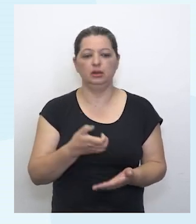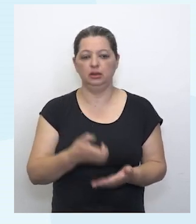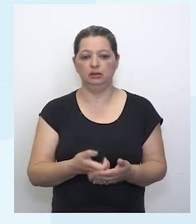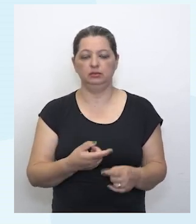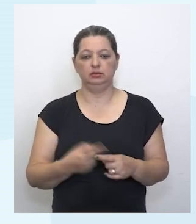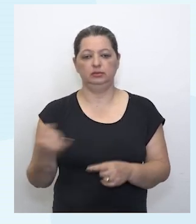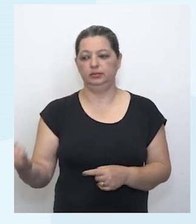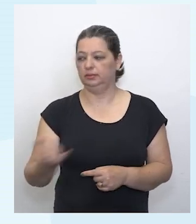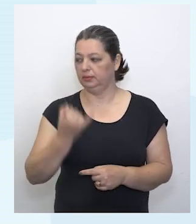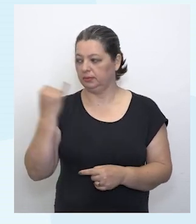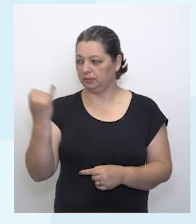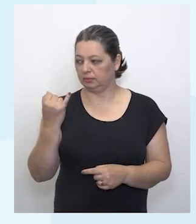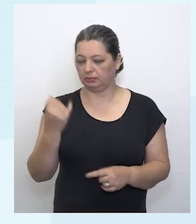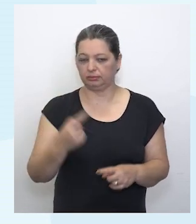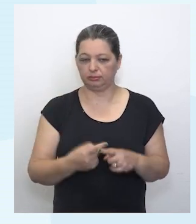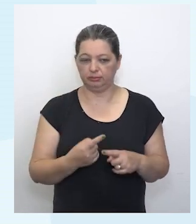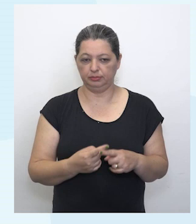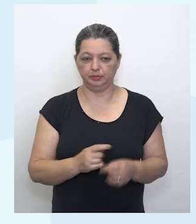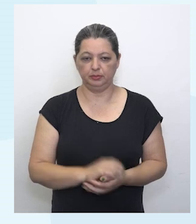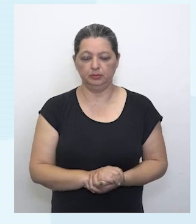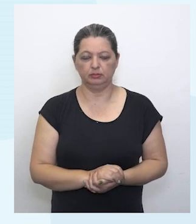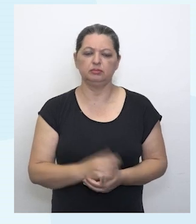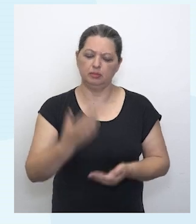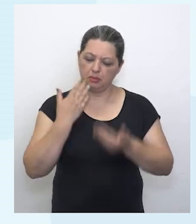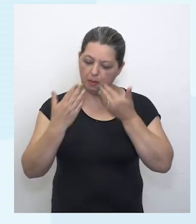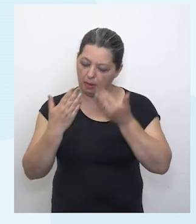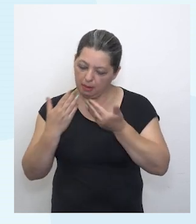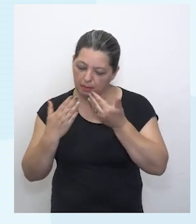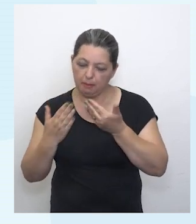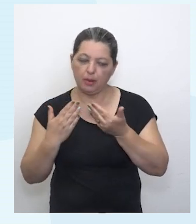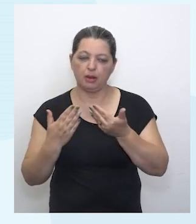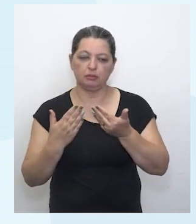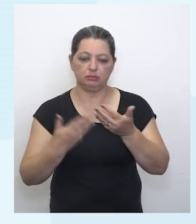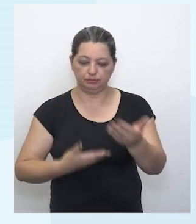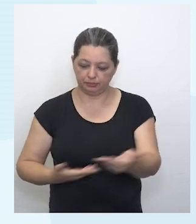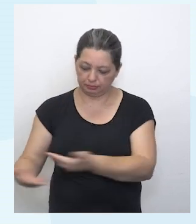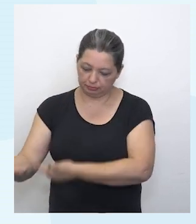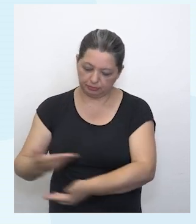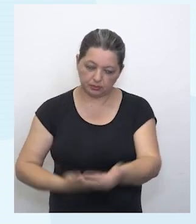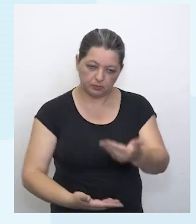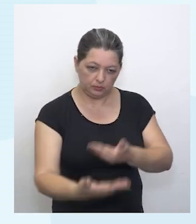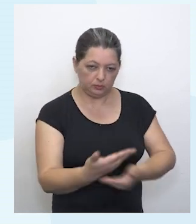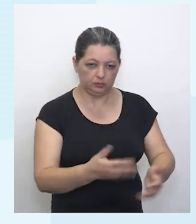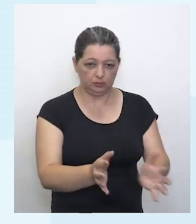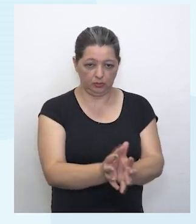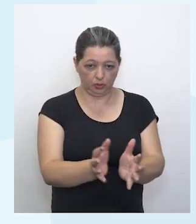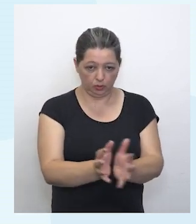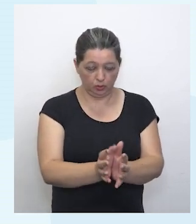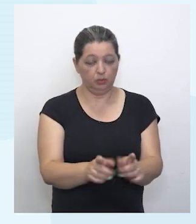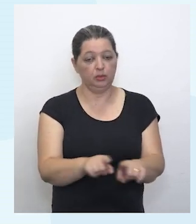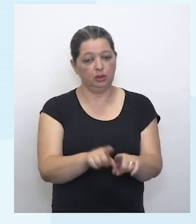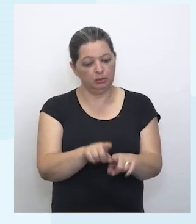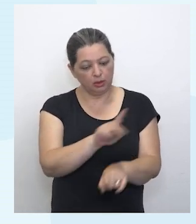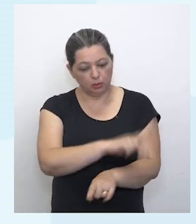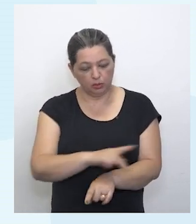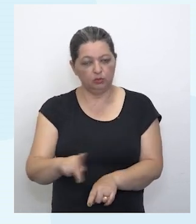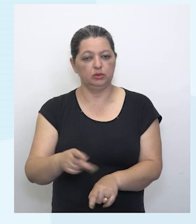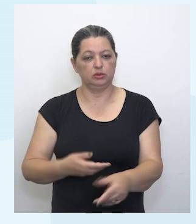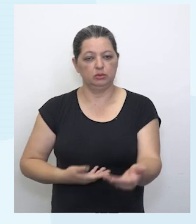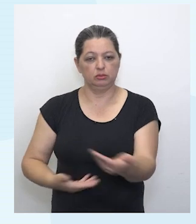né, nesses momentos, conversarem entre si, interagirem entre eles, com a gente, para a